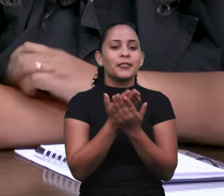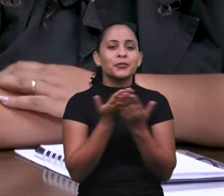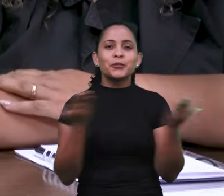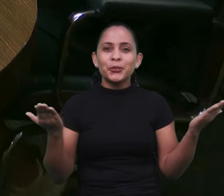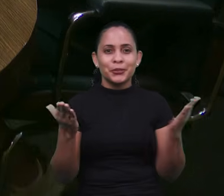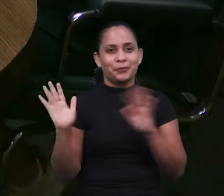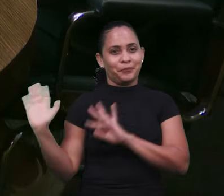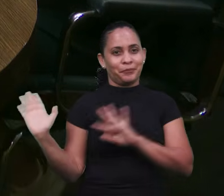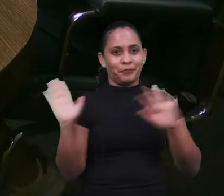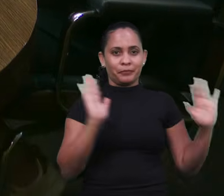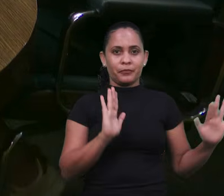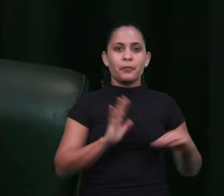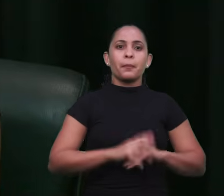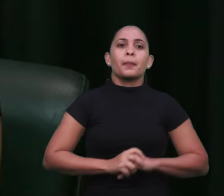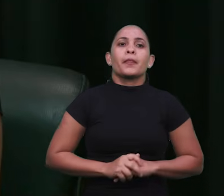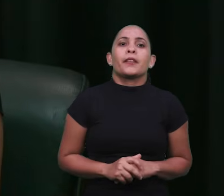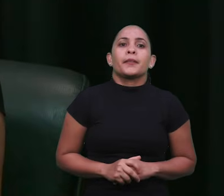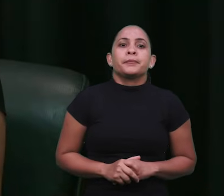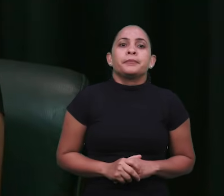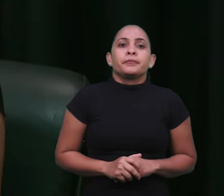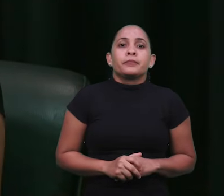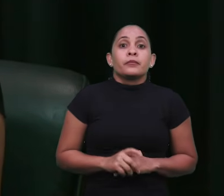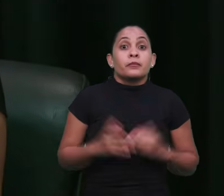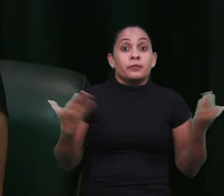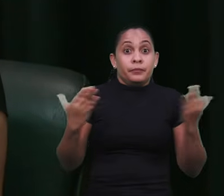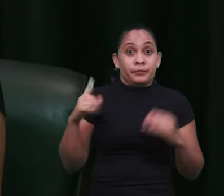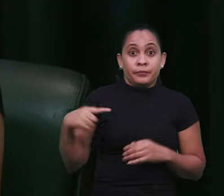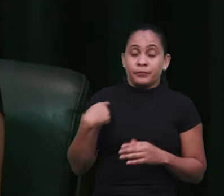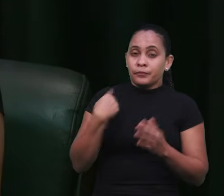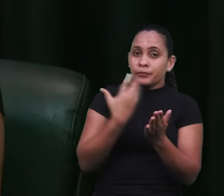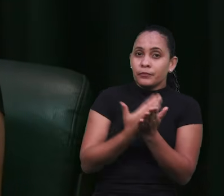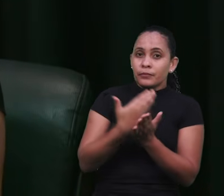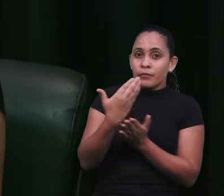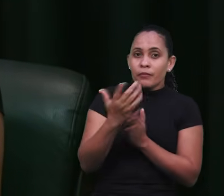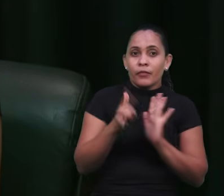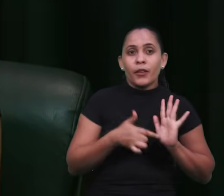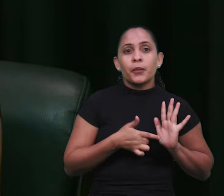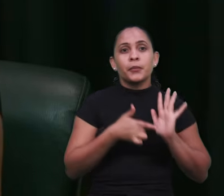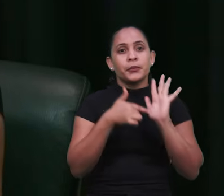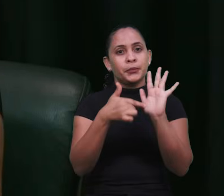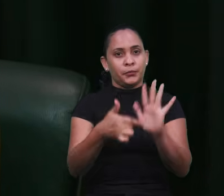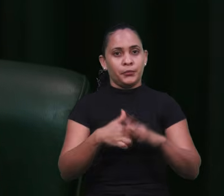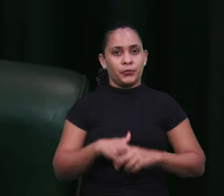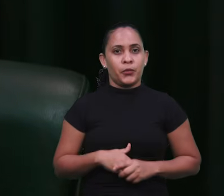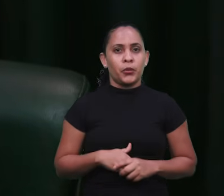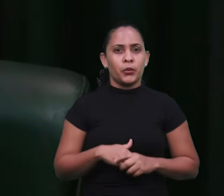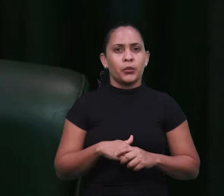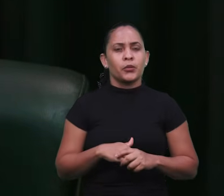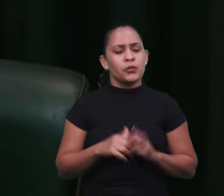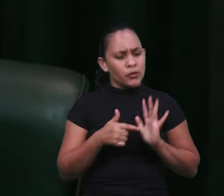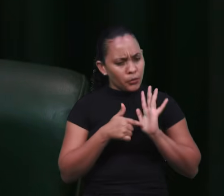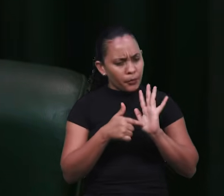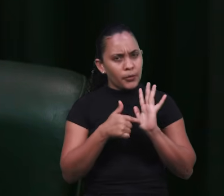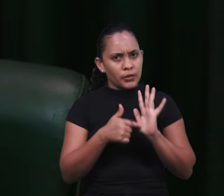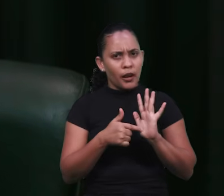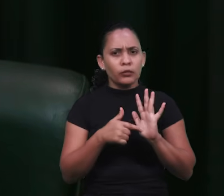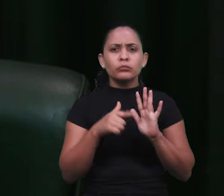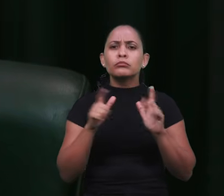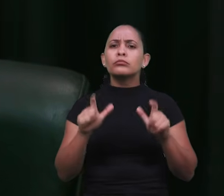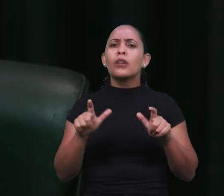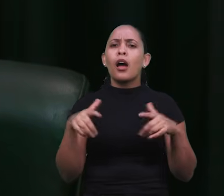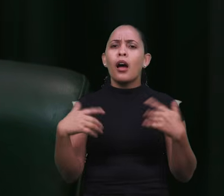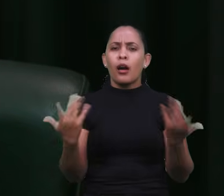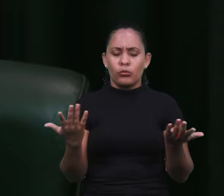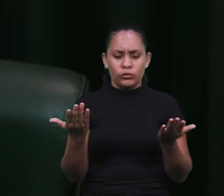paz do Senhor irmão. Amém, glória a Deus. Então, nós vamos primeiro começar identificando aonde que está sendo dito isso, né?